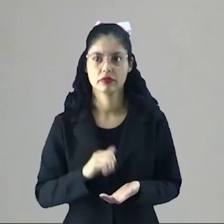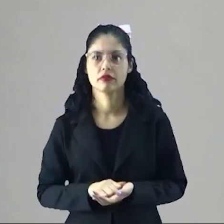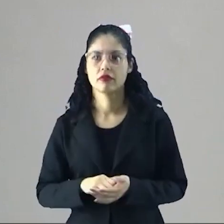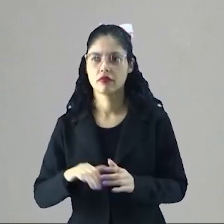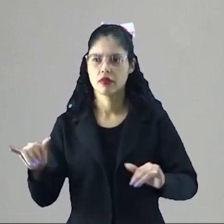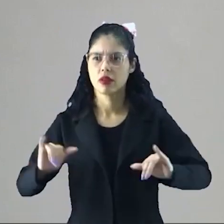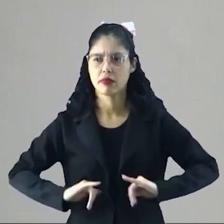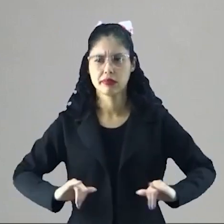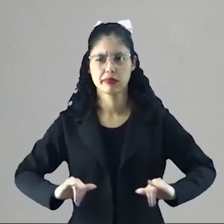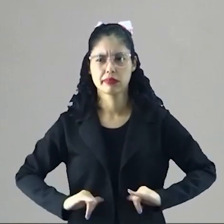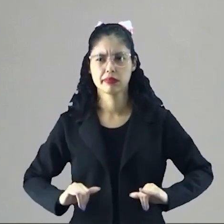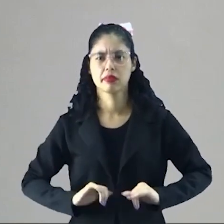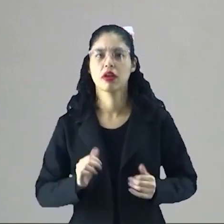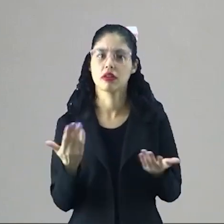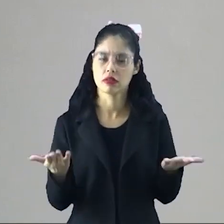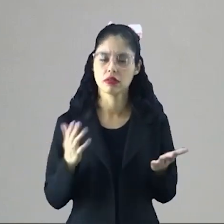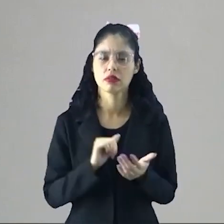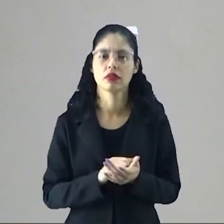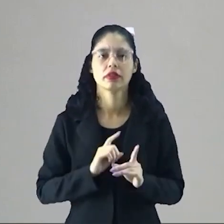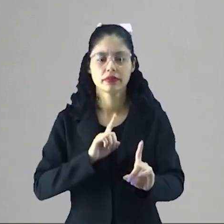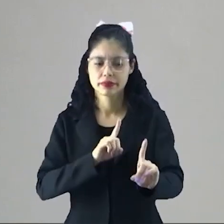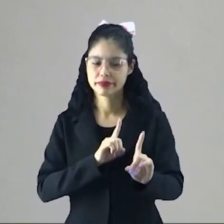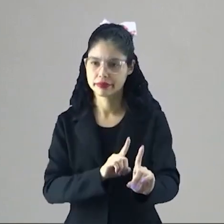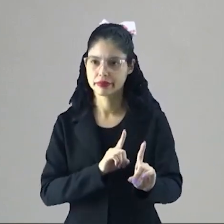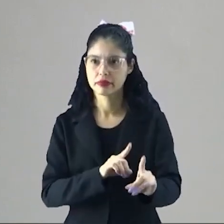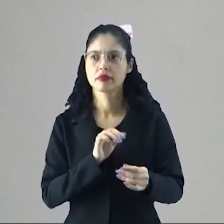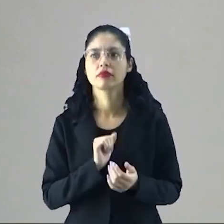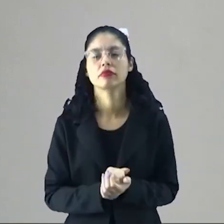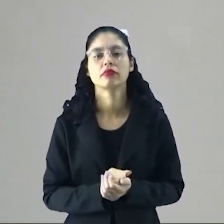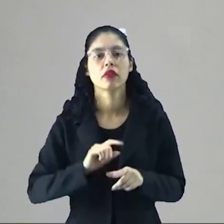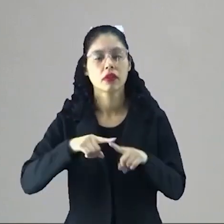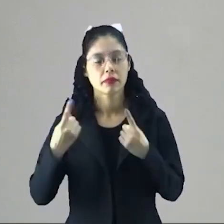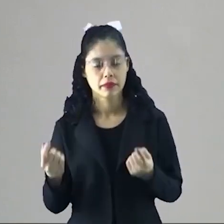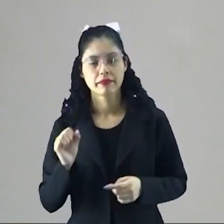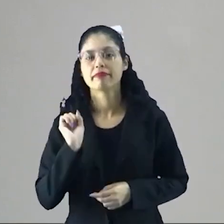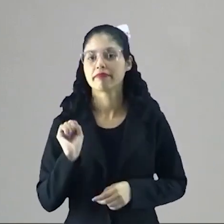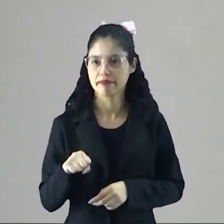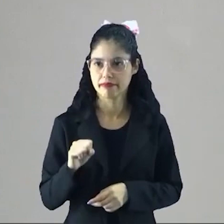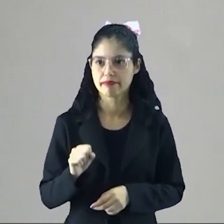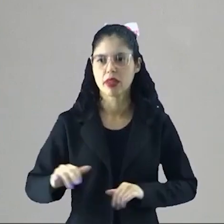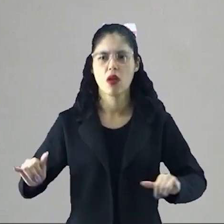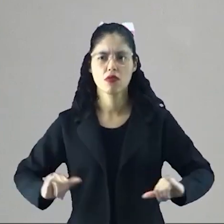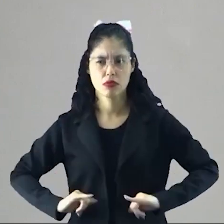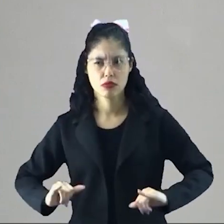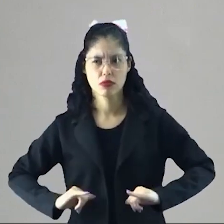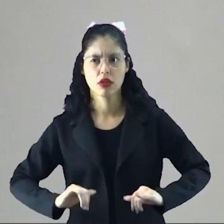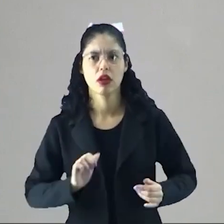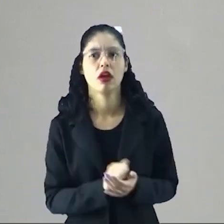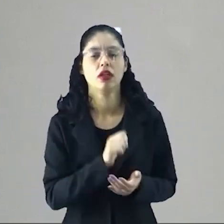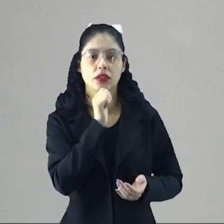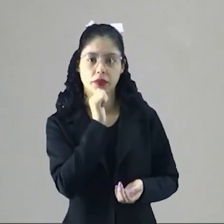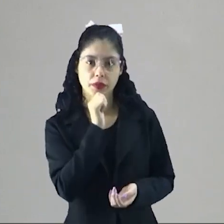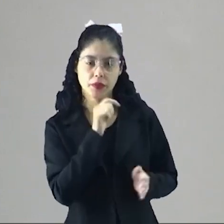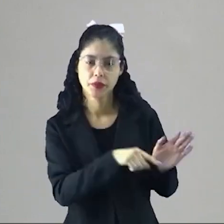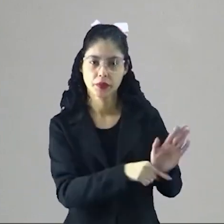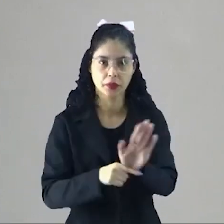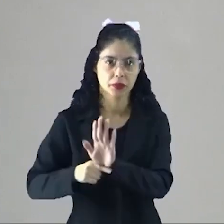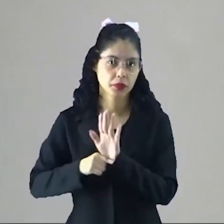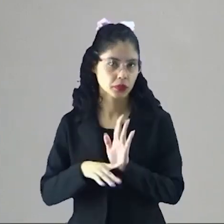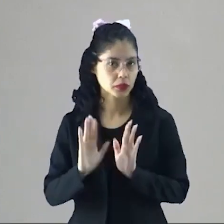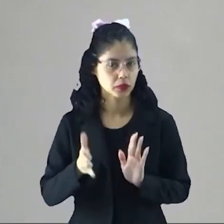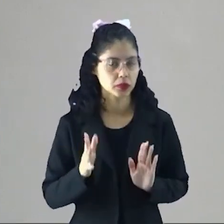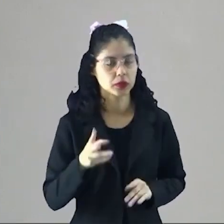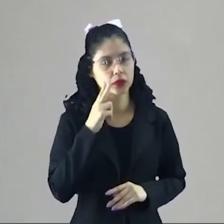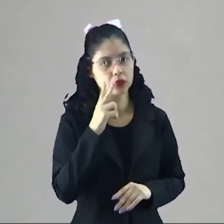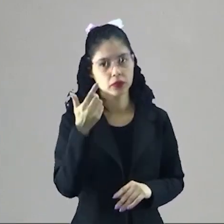não sofreu com essa questão da perseguição, né? Então, ele sofreu sim. E aqui, nessa obra que eu mostro para vocês, já